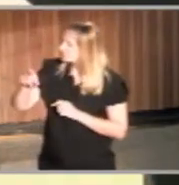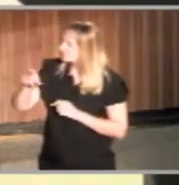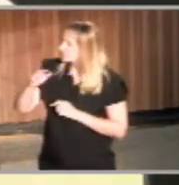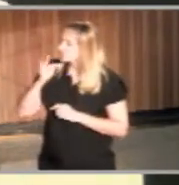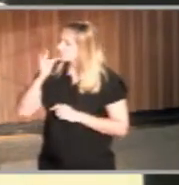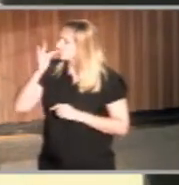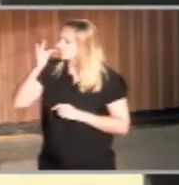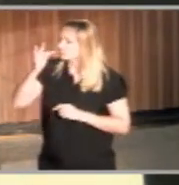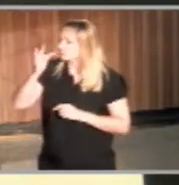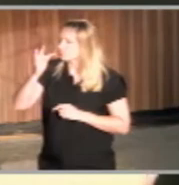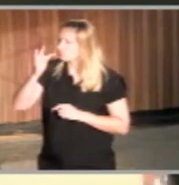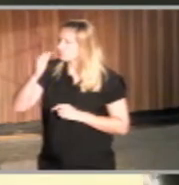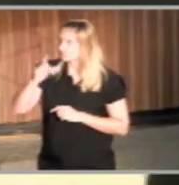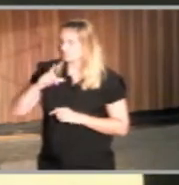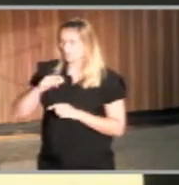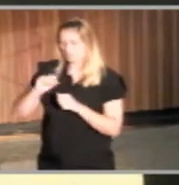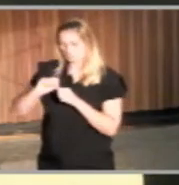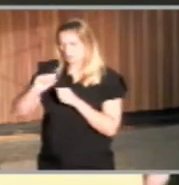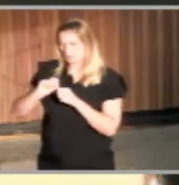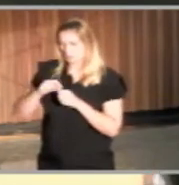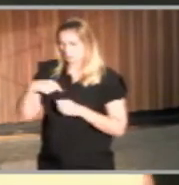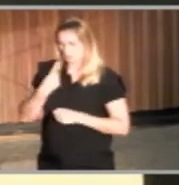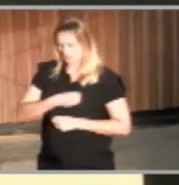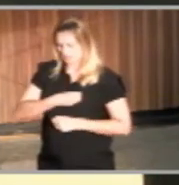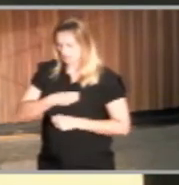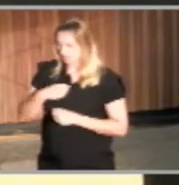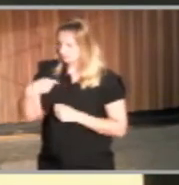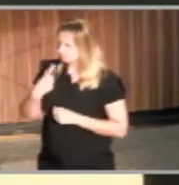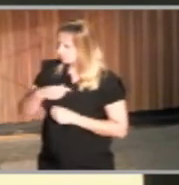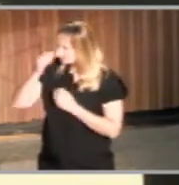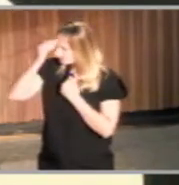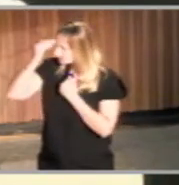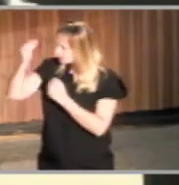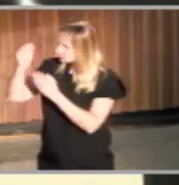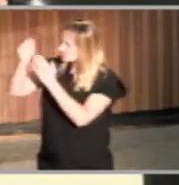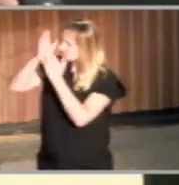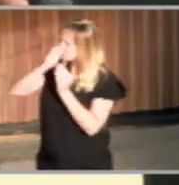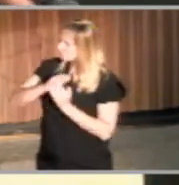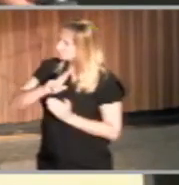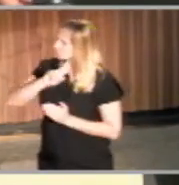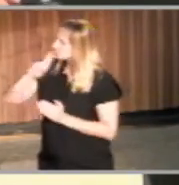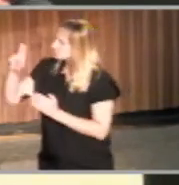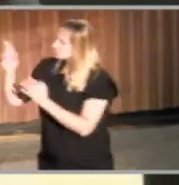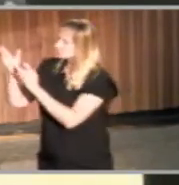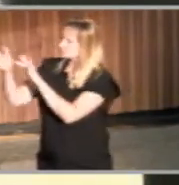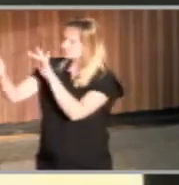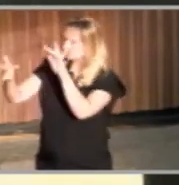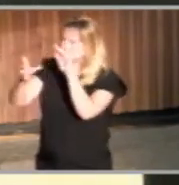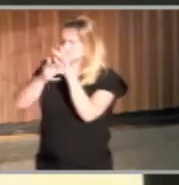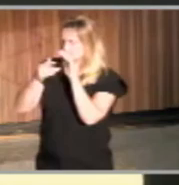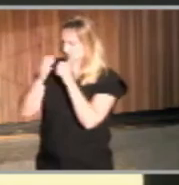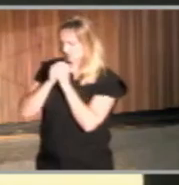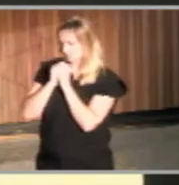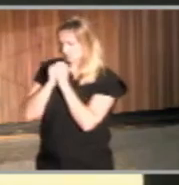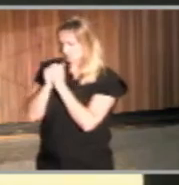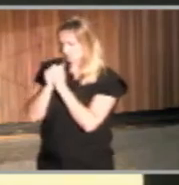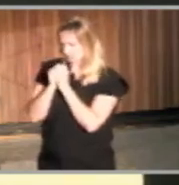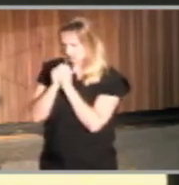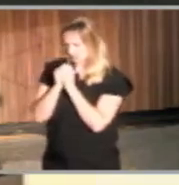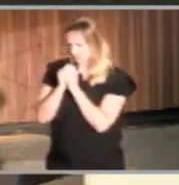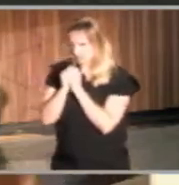sido na nossa vida e tem feito é bom. Nós te agradecemos, nós te louvamos em nome de Jesus. Amém. Amém.